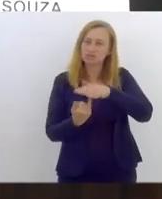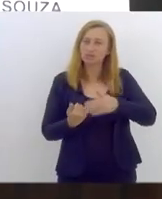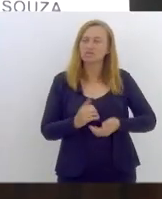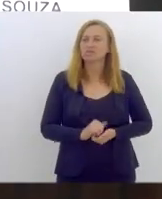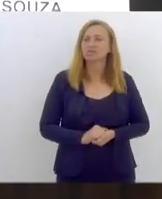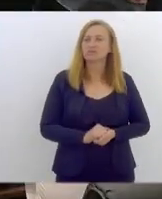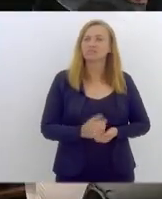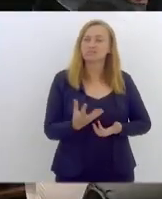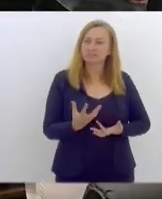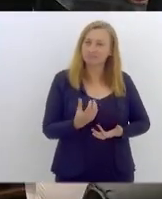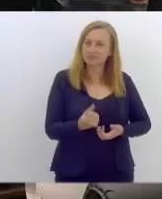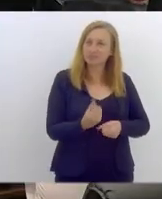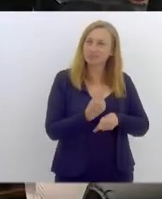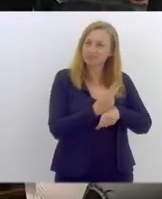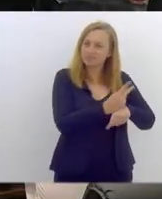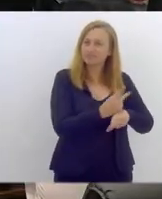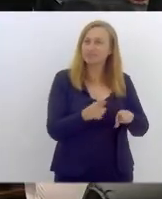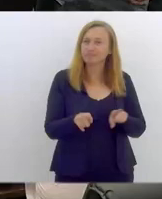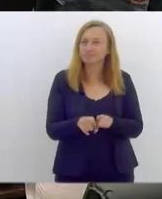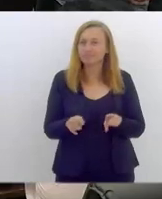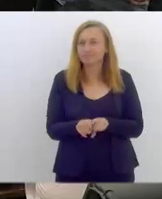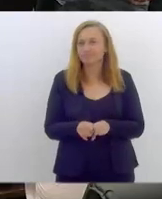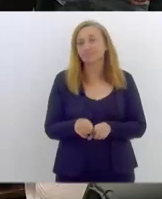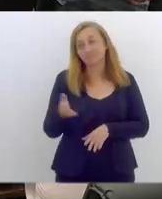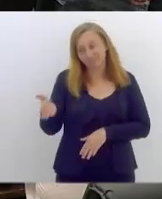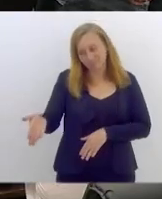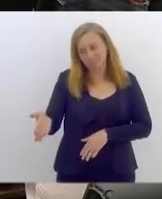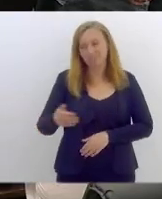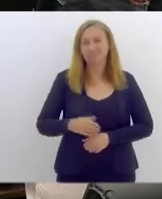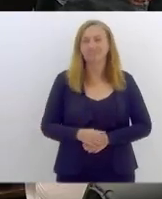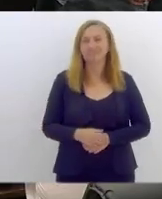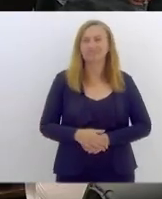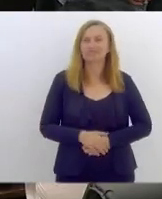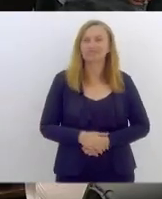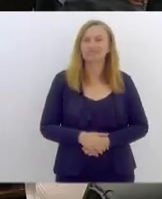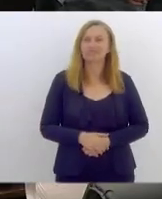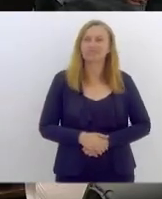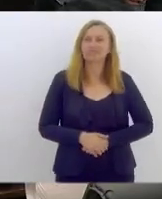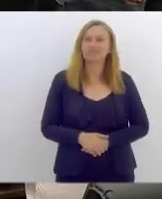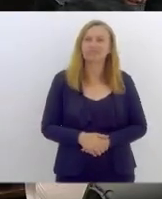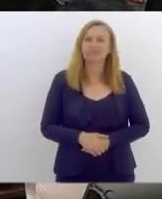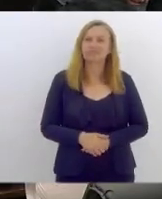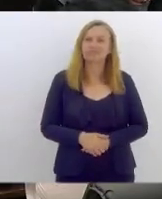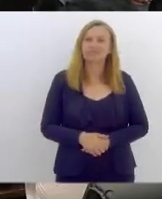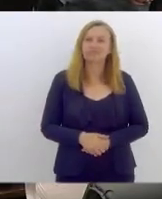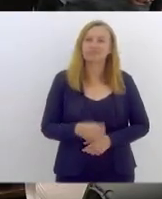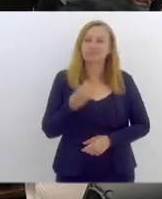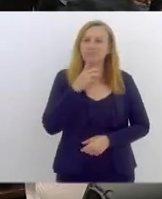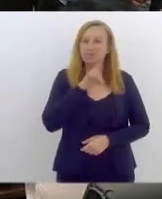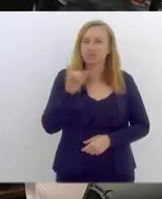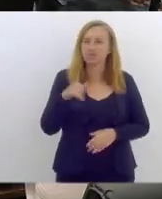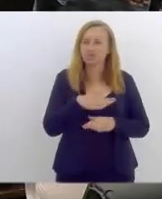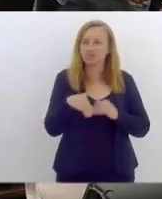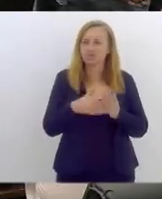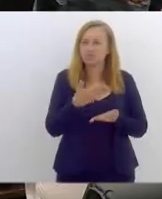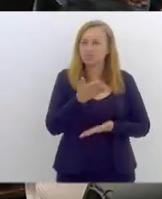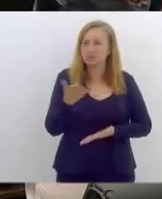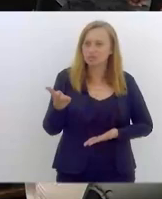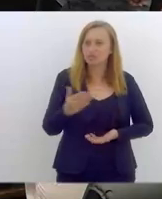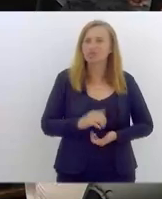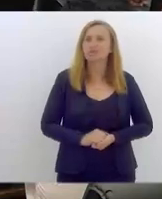para receberem um prêmio também. Aí embaixo, por favor. Por favor, Jurema. Bom dia a todas, todos e